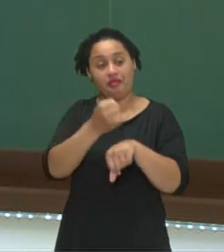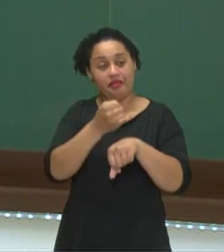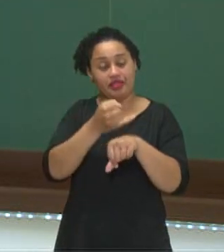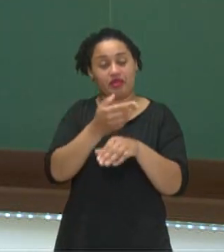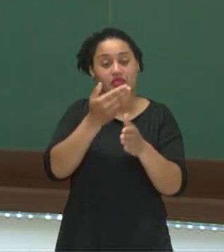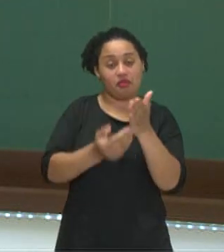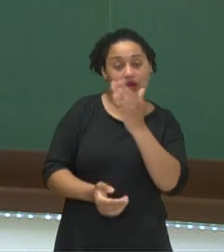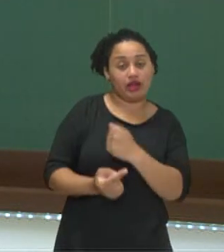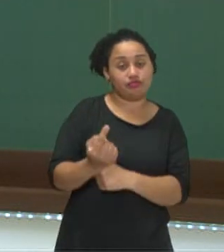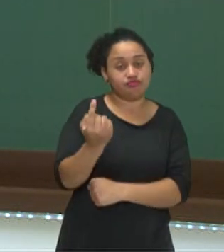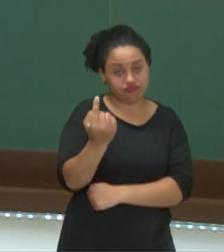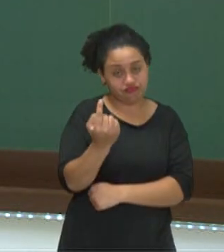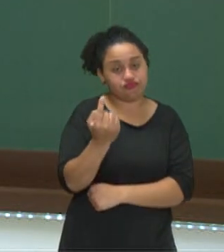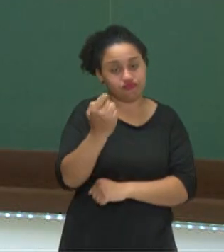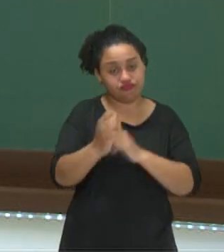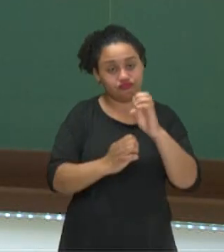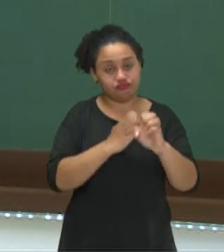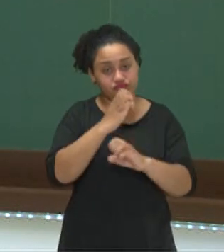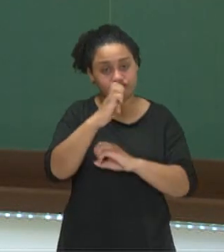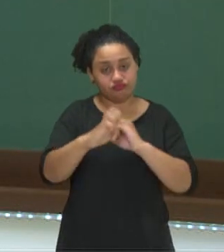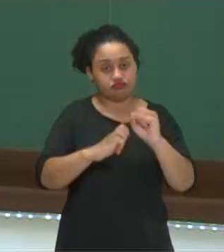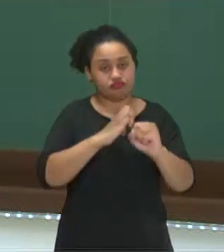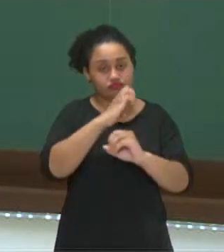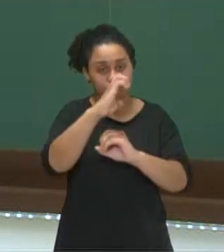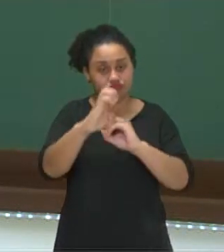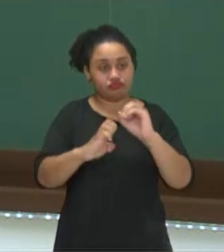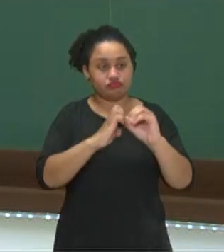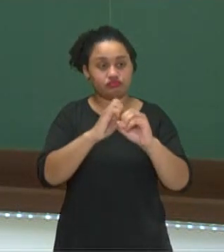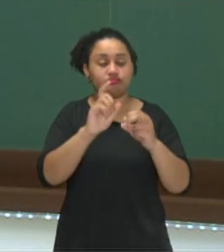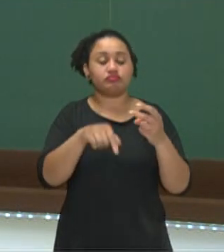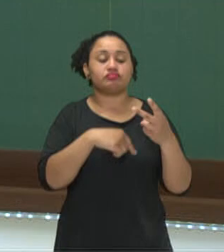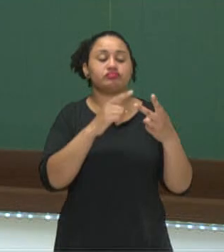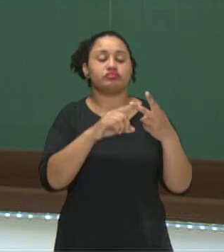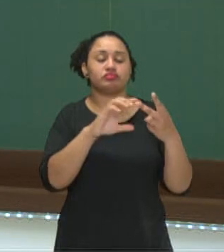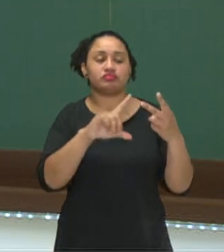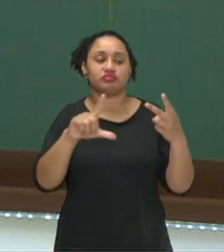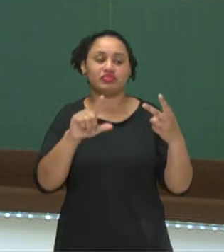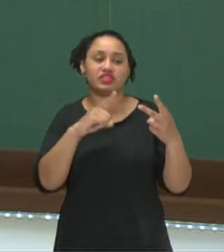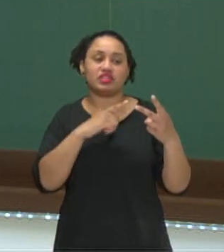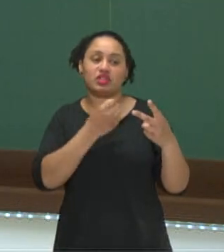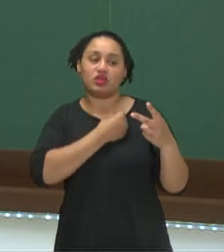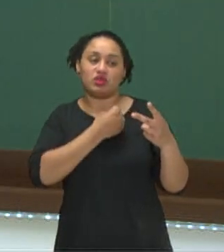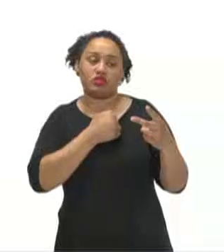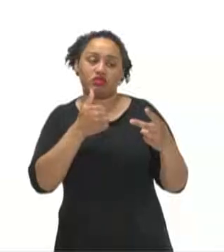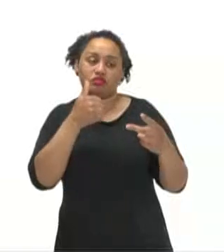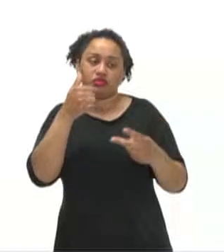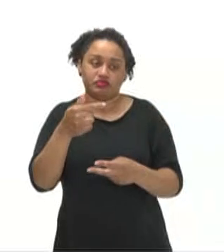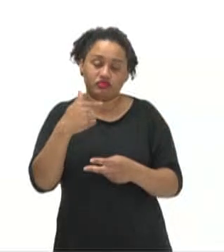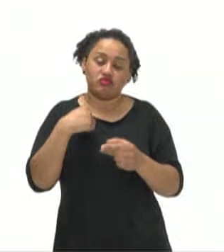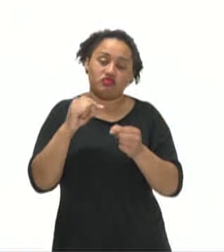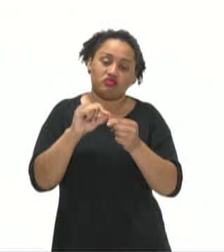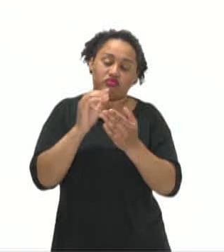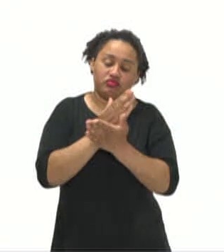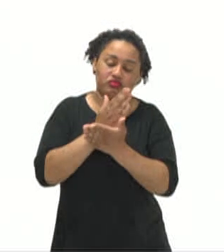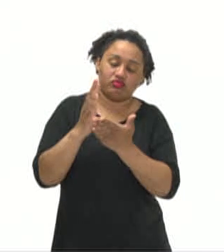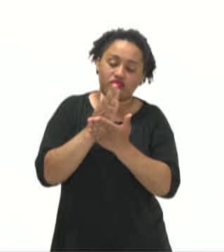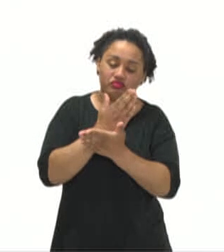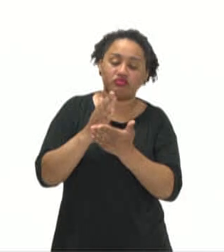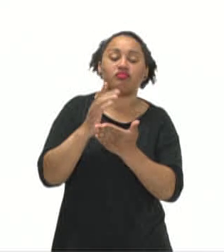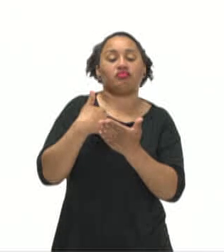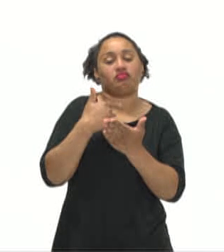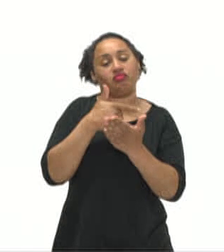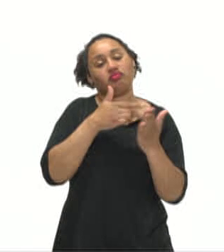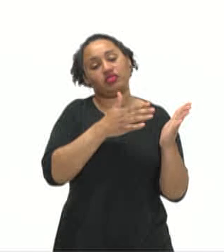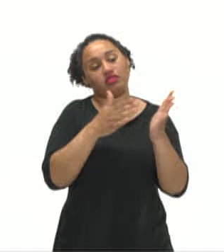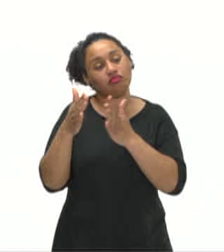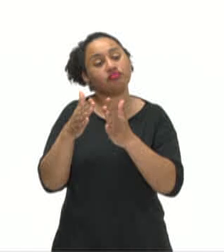um elétron. Já o cloro tem o número atômico 17. Faço a distribuição segundo o diagrama do Linus Pauling